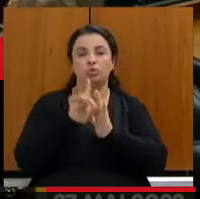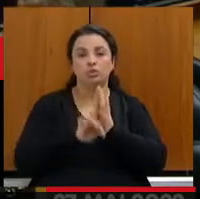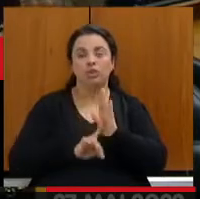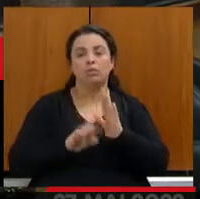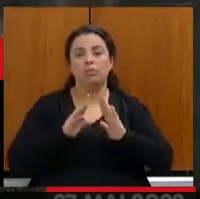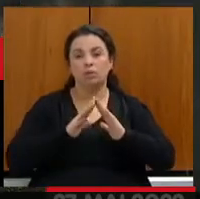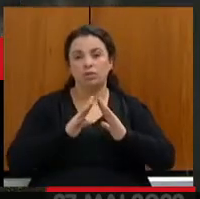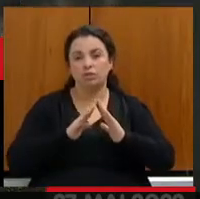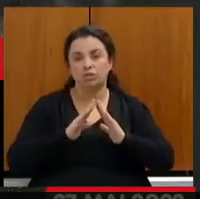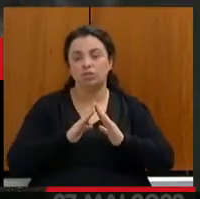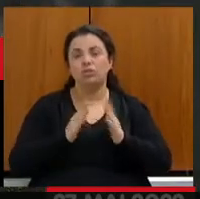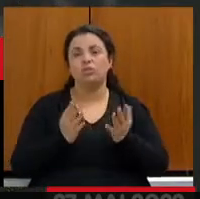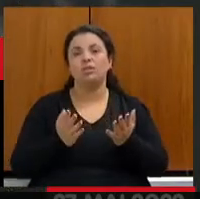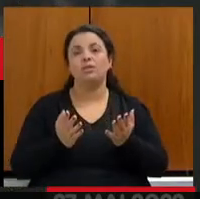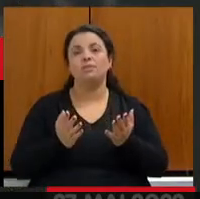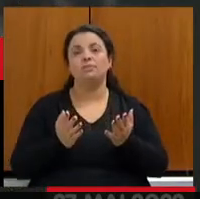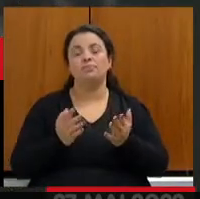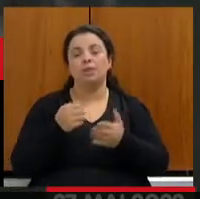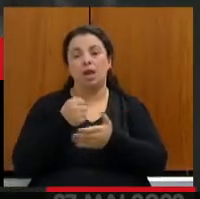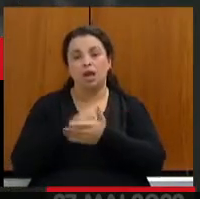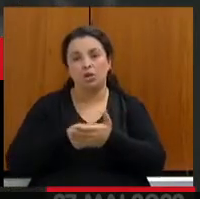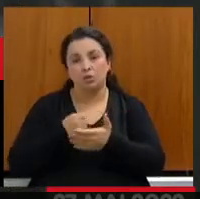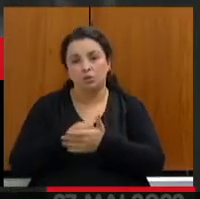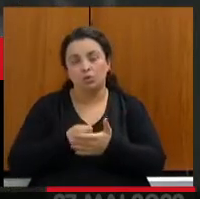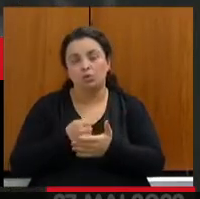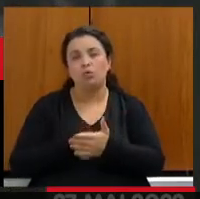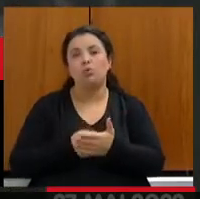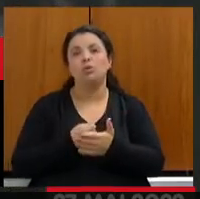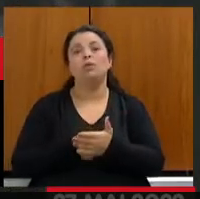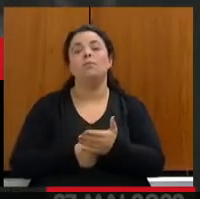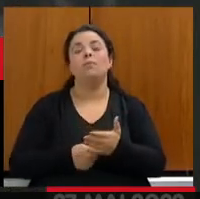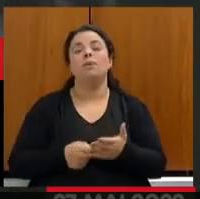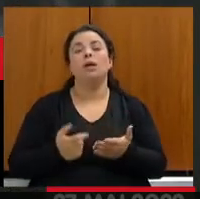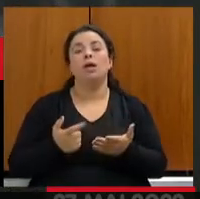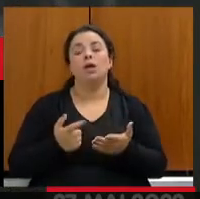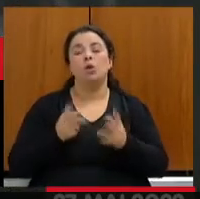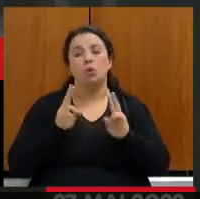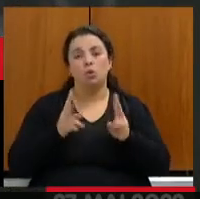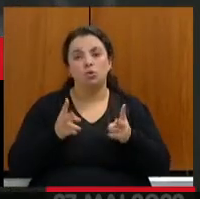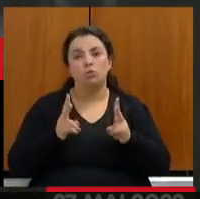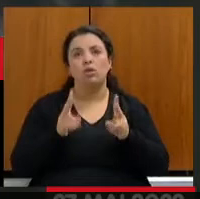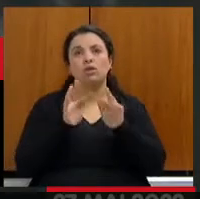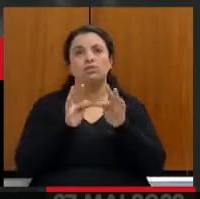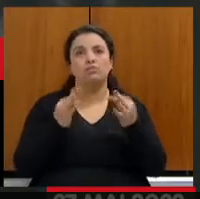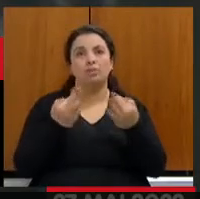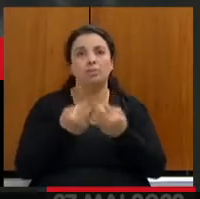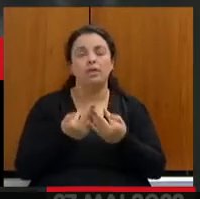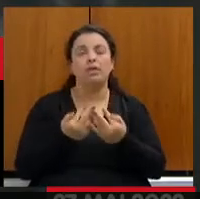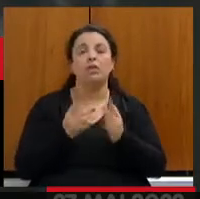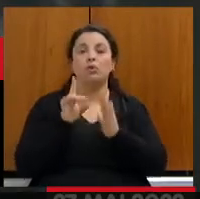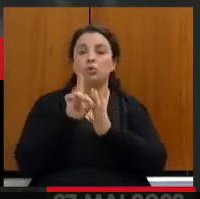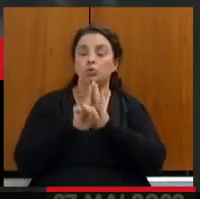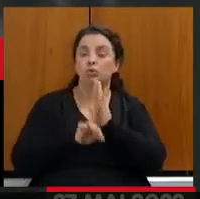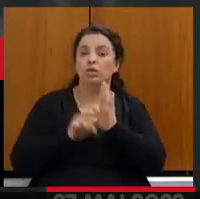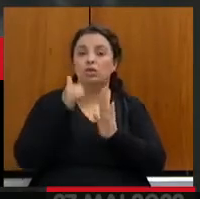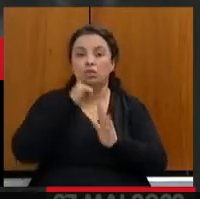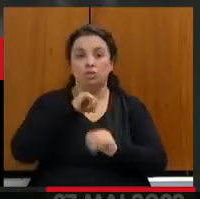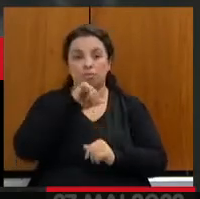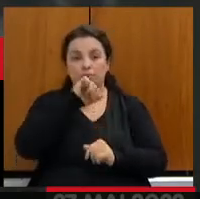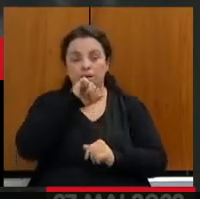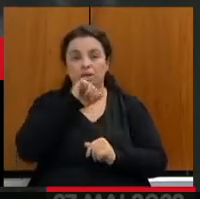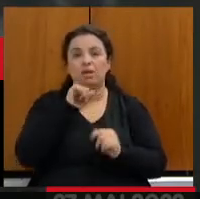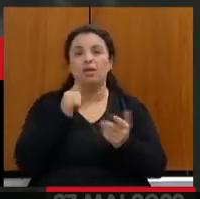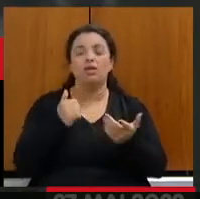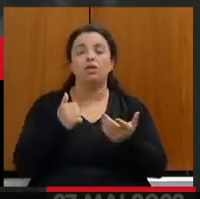é a luta por pelo por permanência com as suas famílias né o direito de ser mãe o